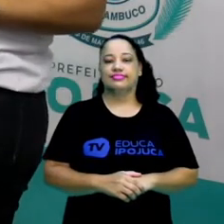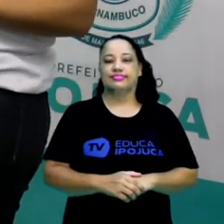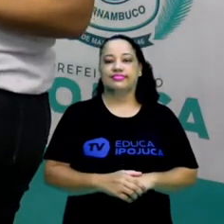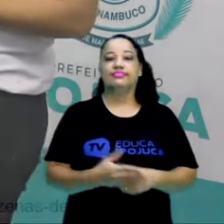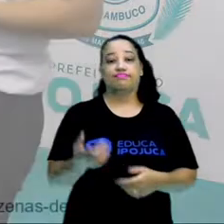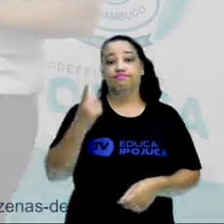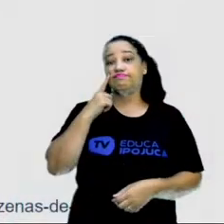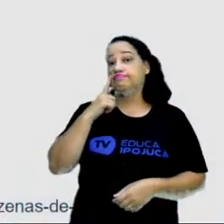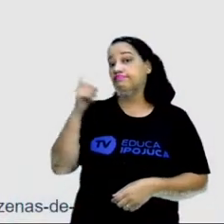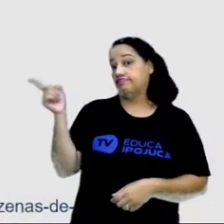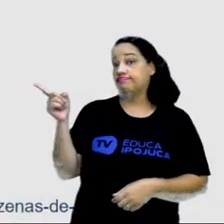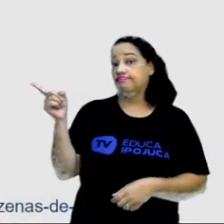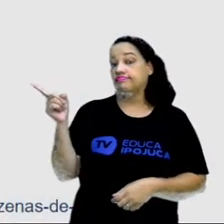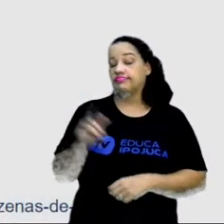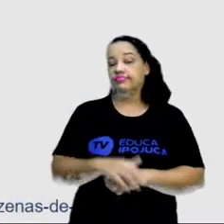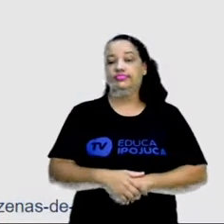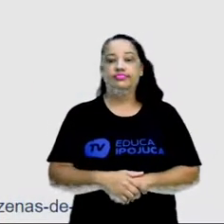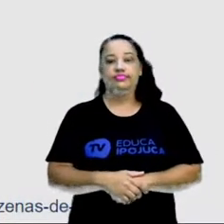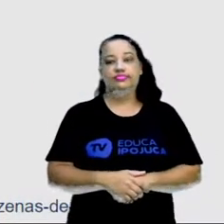Olha aqui no vídeo.